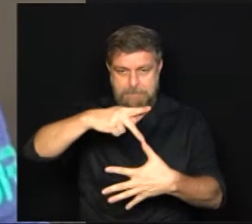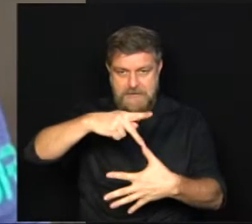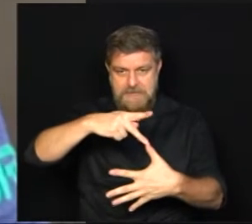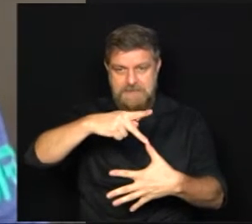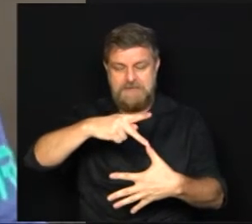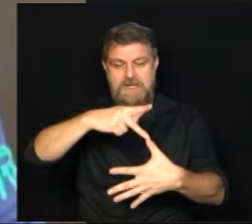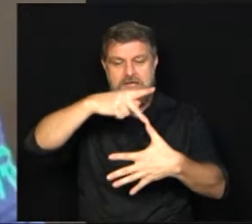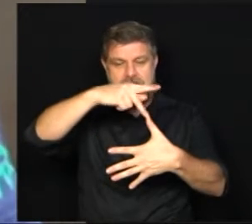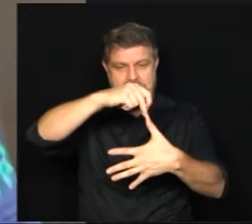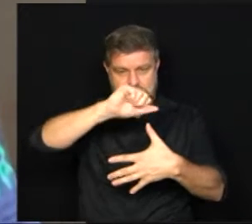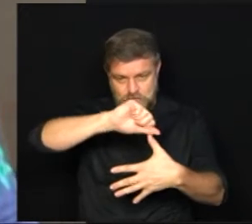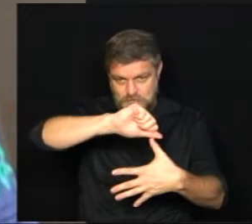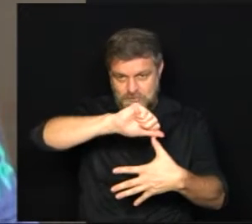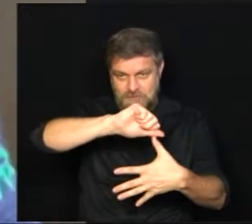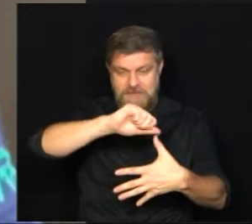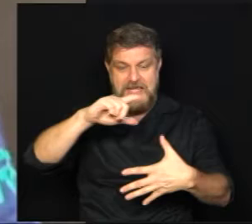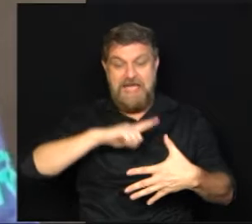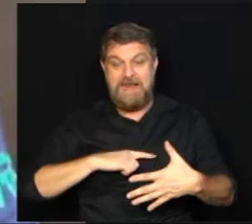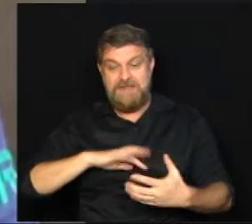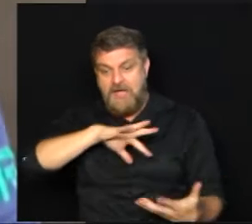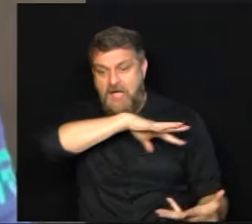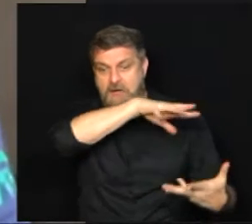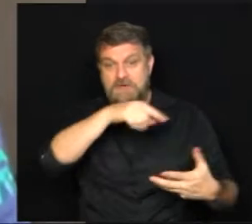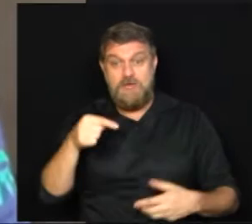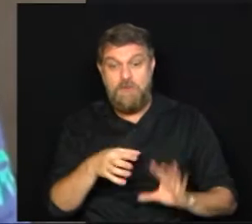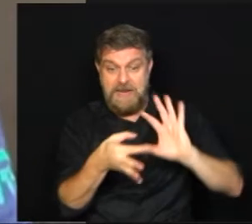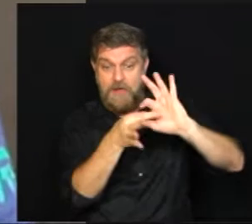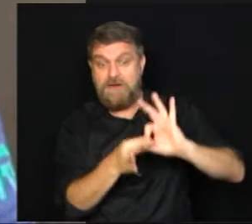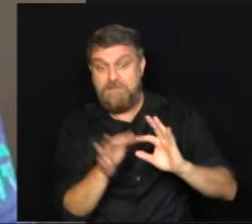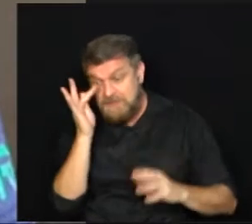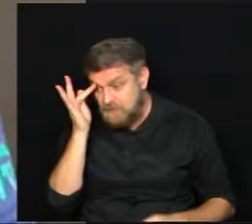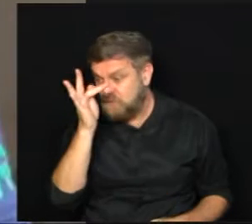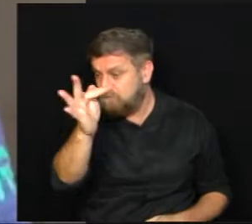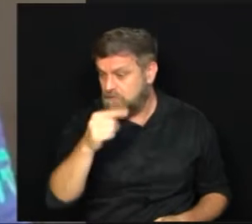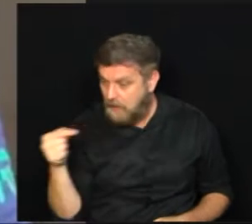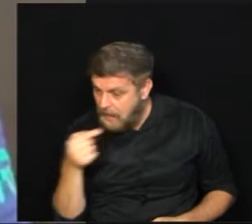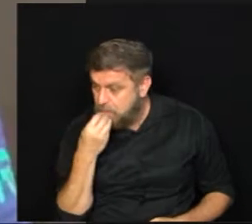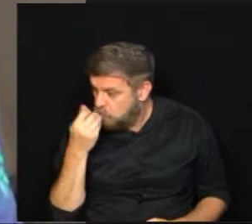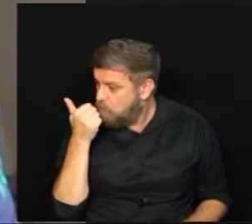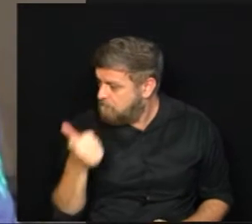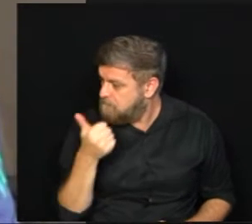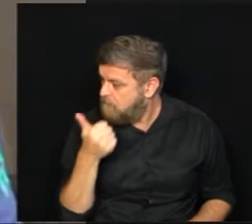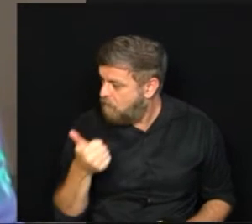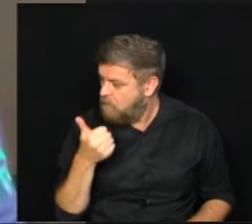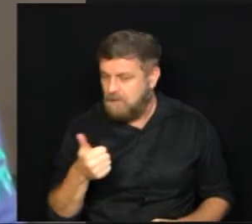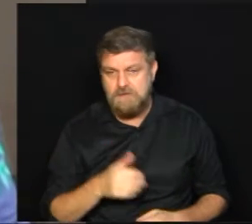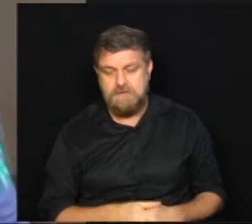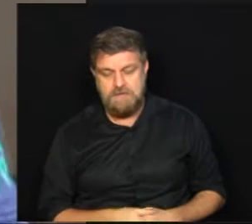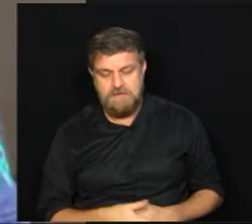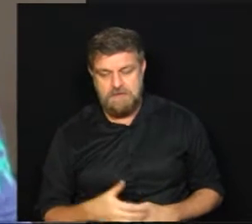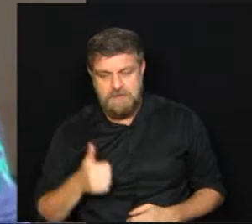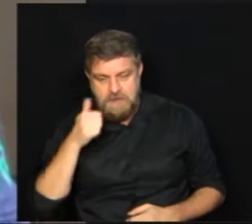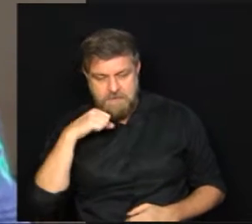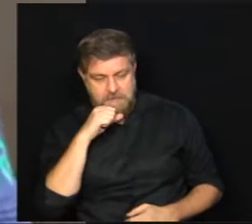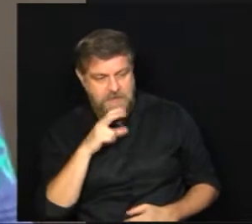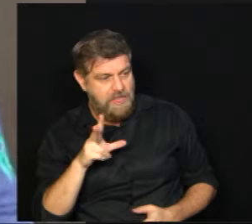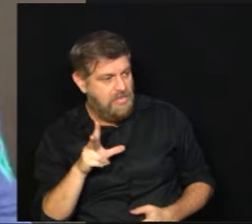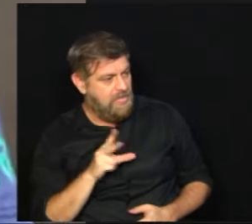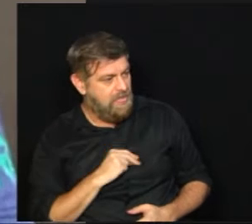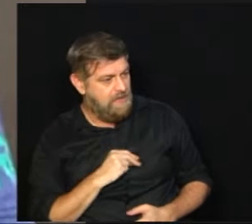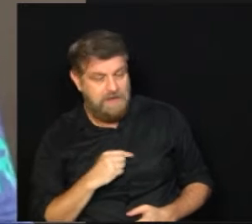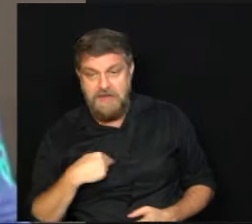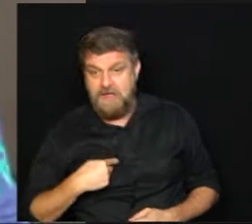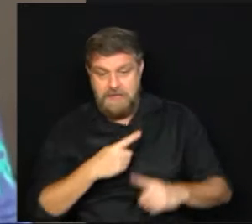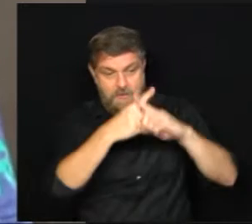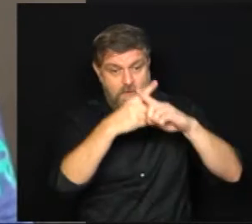Sul-Americano, ela vai competir Mundial e quem sabe um dia ela vai para a Olimpíada. Ela é muito boa, falou para minha mãe assim. Tá. E eu nunca tinha competido em nenhuma